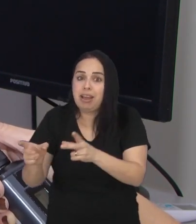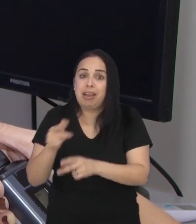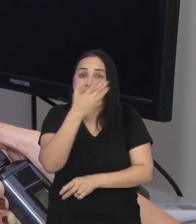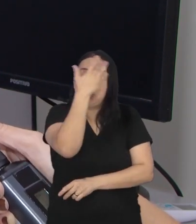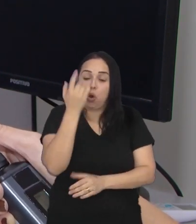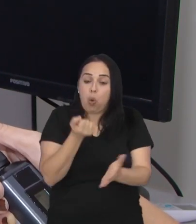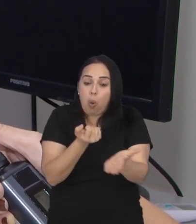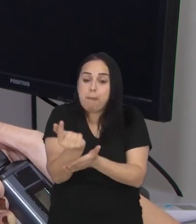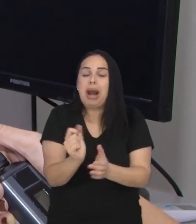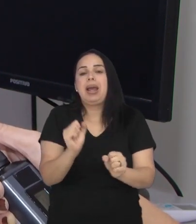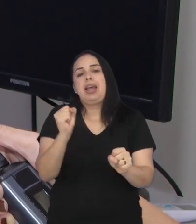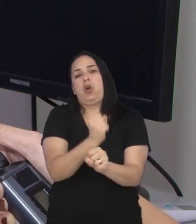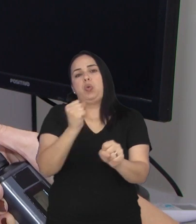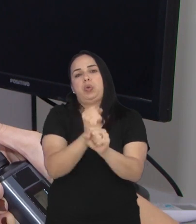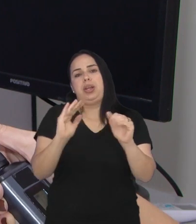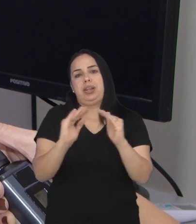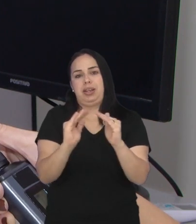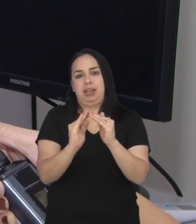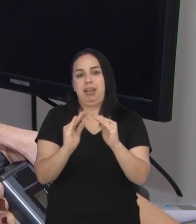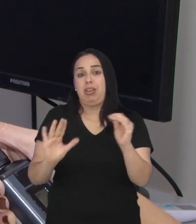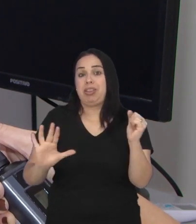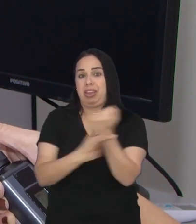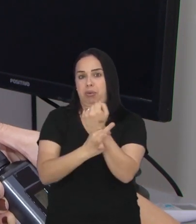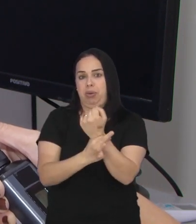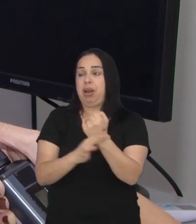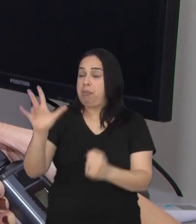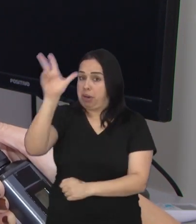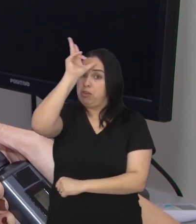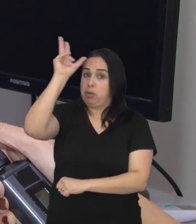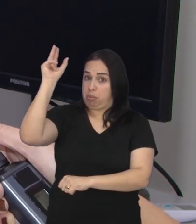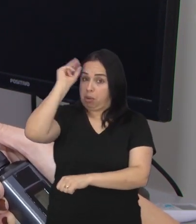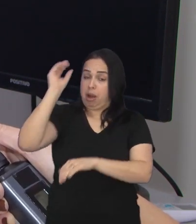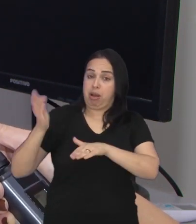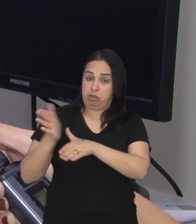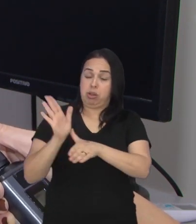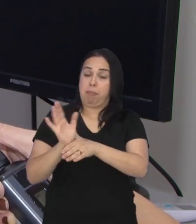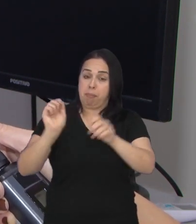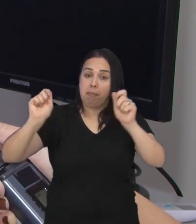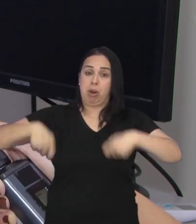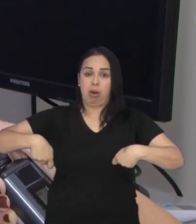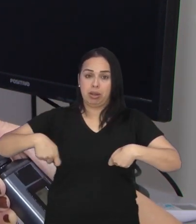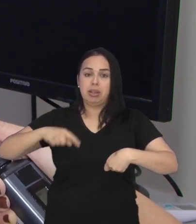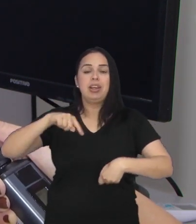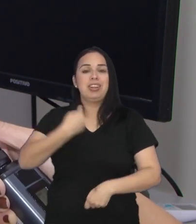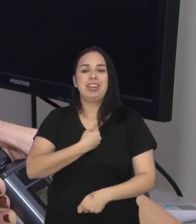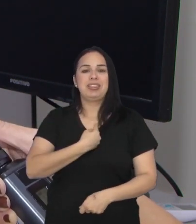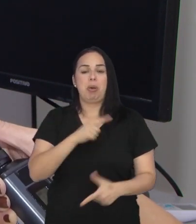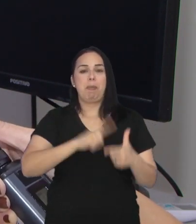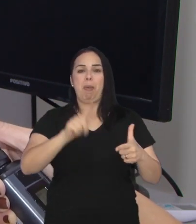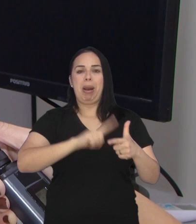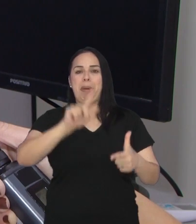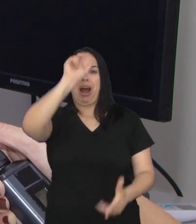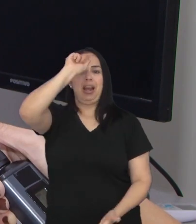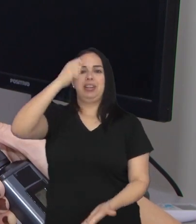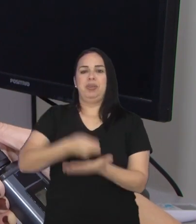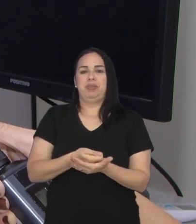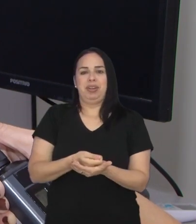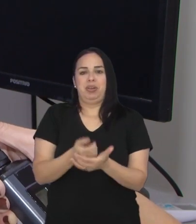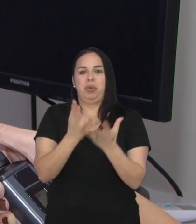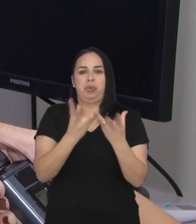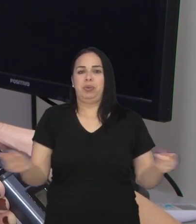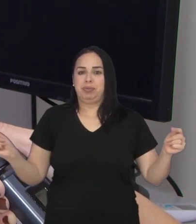com o apoio do uso da internet. Todas as vezes que a pessoa participa de grupos com o objetivo